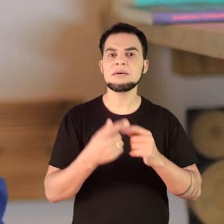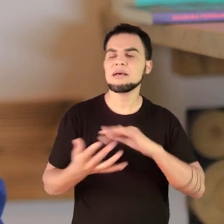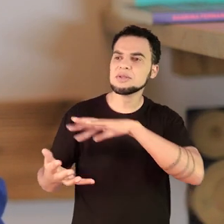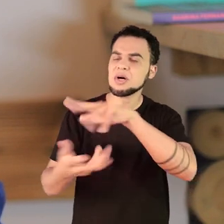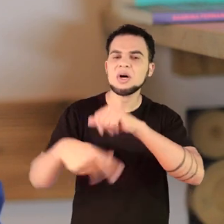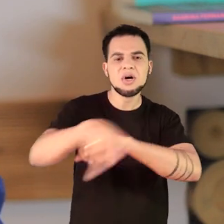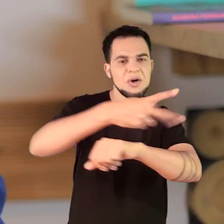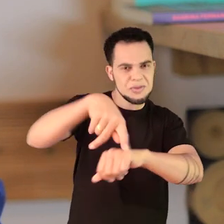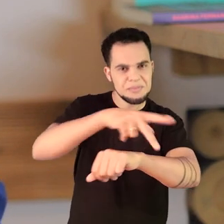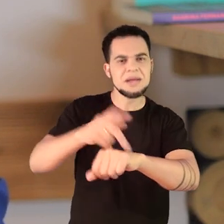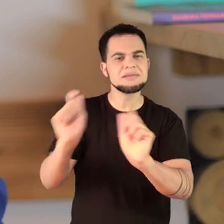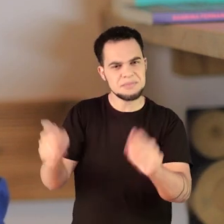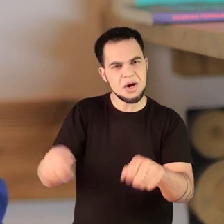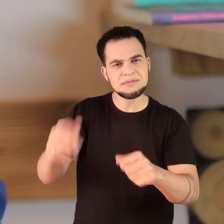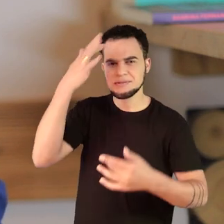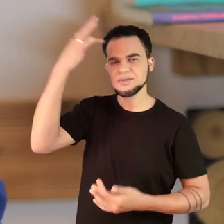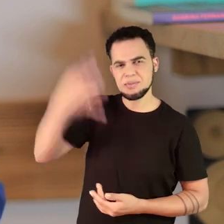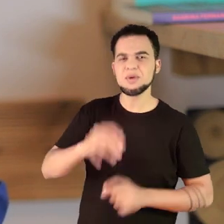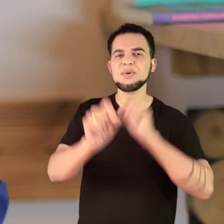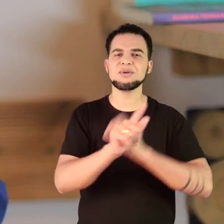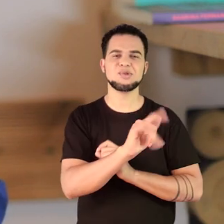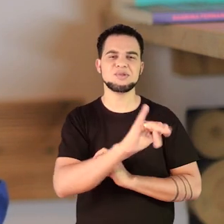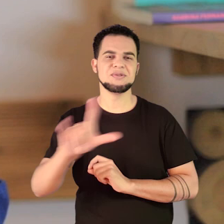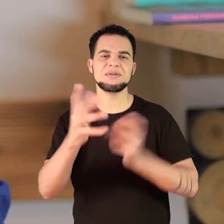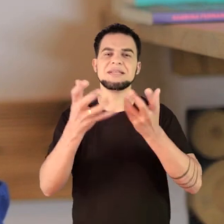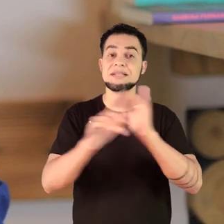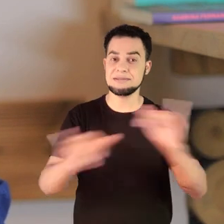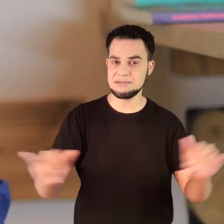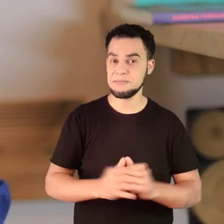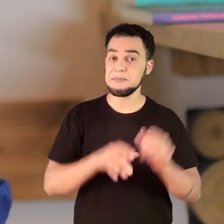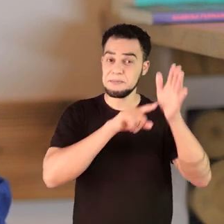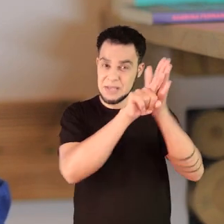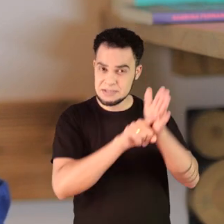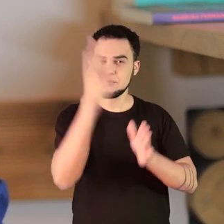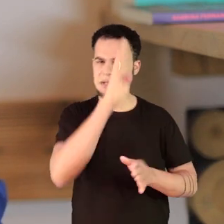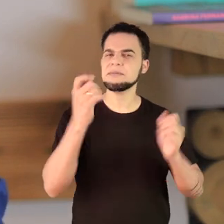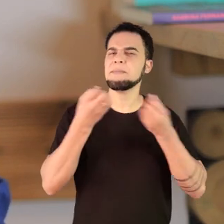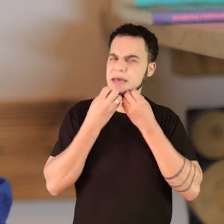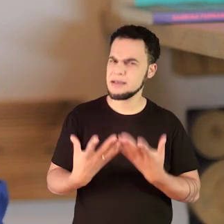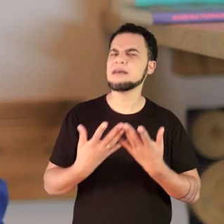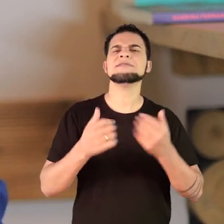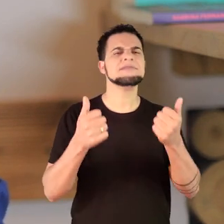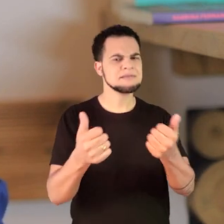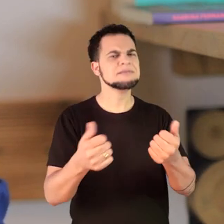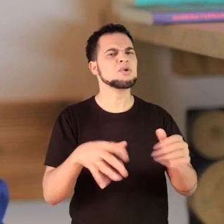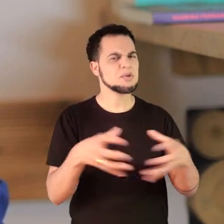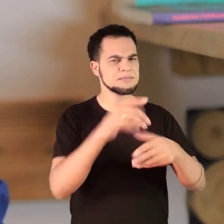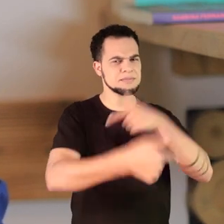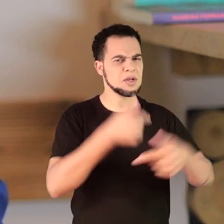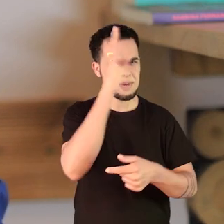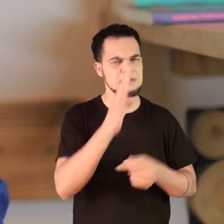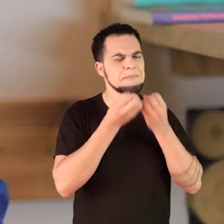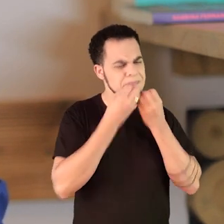país realmente compreenda profundamente o que o Gil queria dizer. Porque pesquisador no Brasil merece muito, a classe trabalhadora no